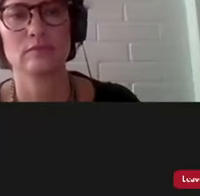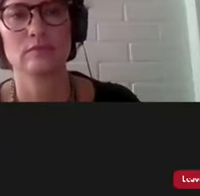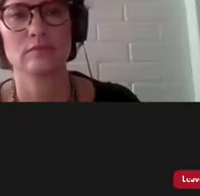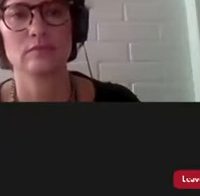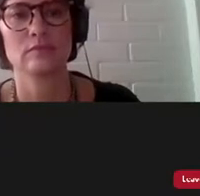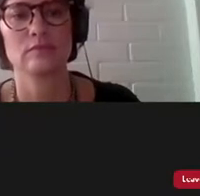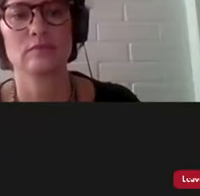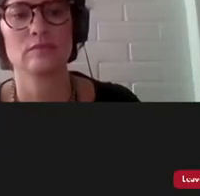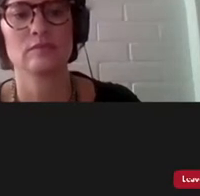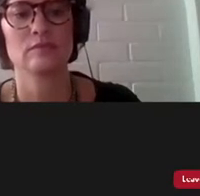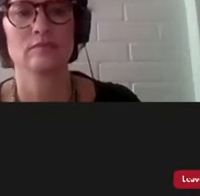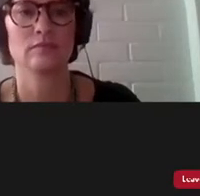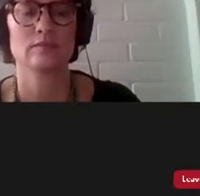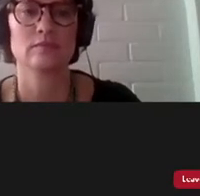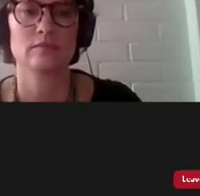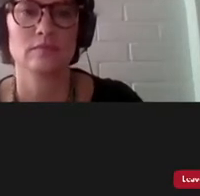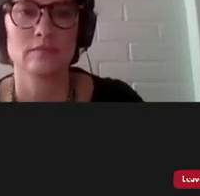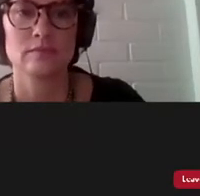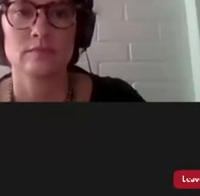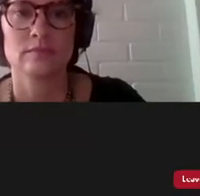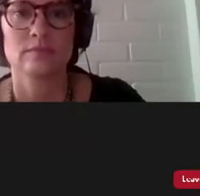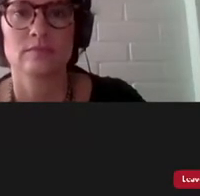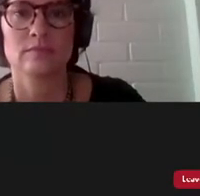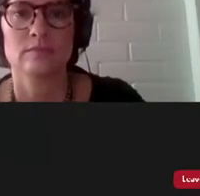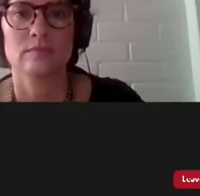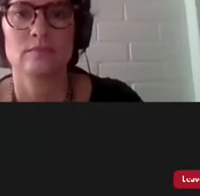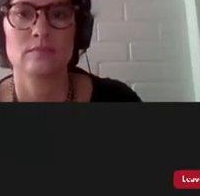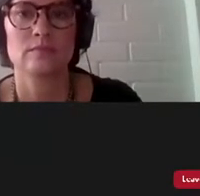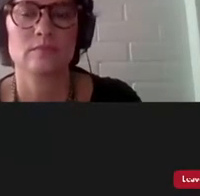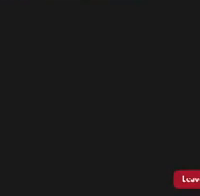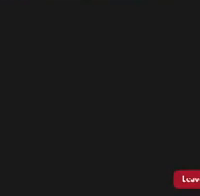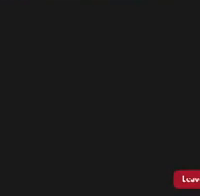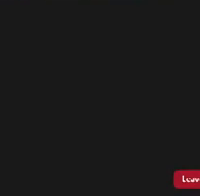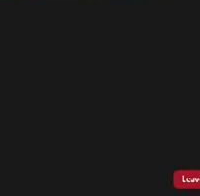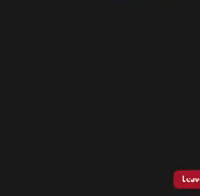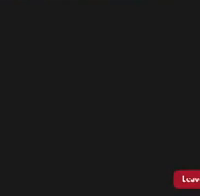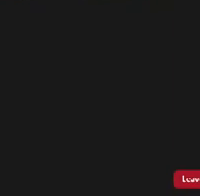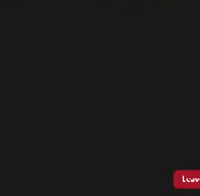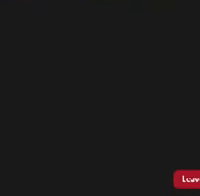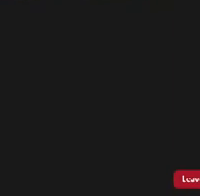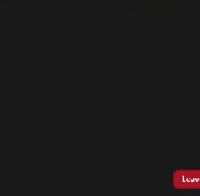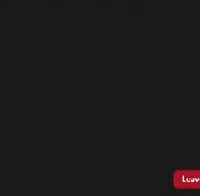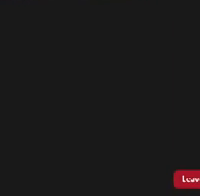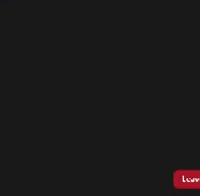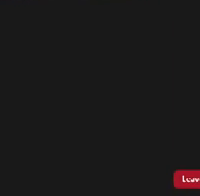Então, eu queria, dando bom dia a todas e a todos,